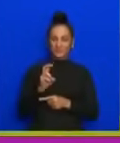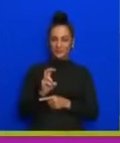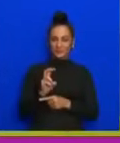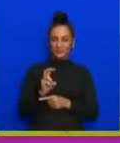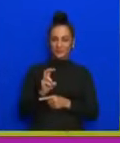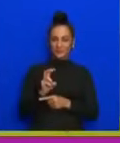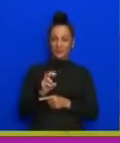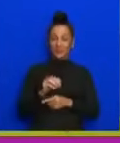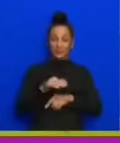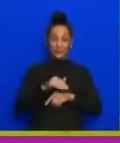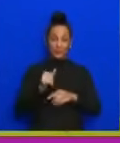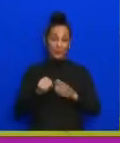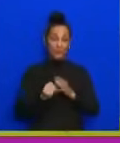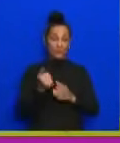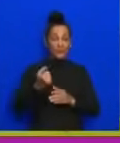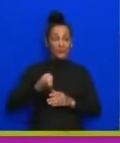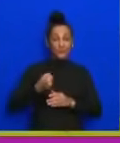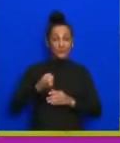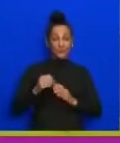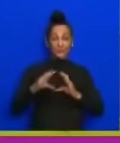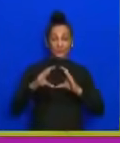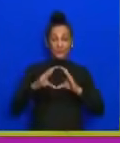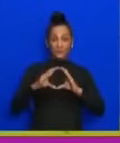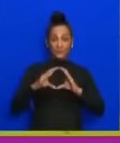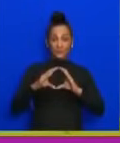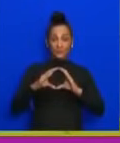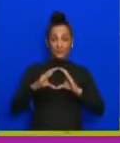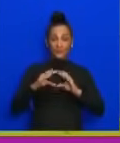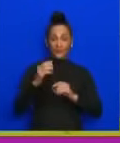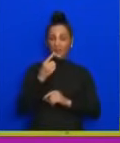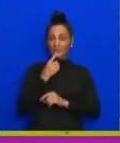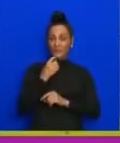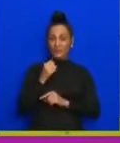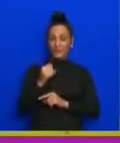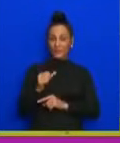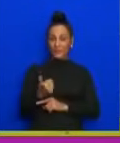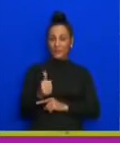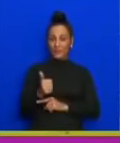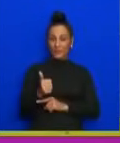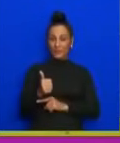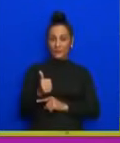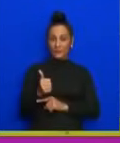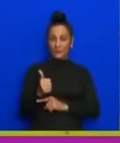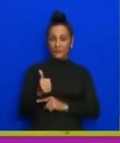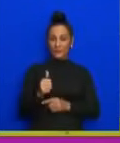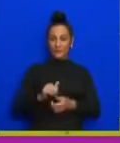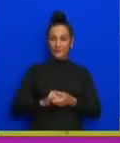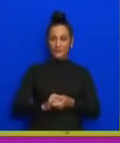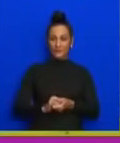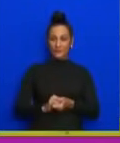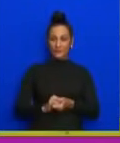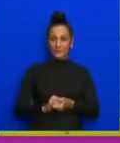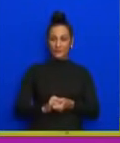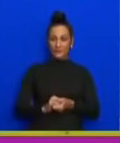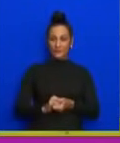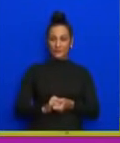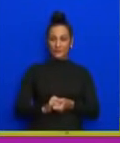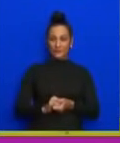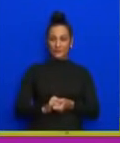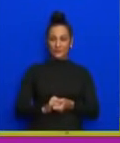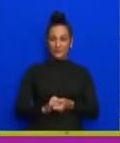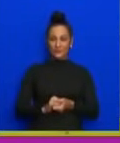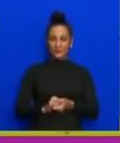25. Vamos chamar o primeiro número. Bola vermelha, 11. Vermelha, número 11.